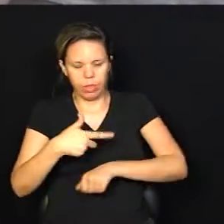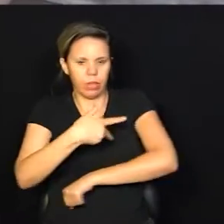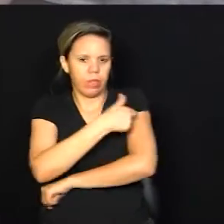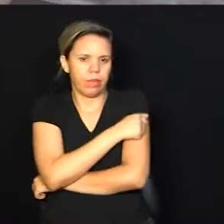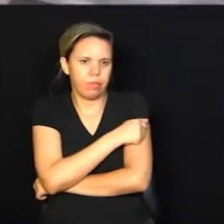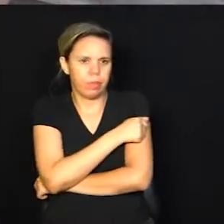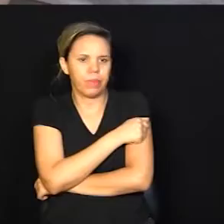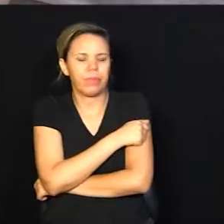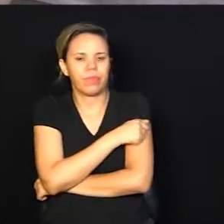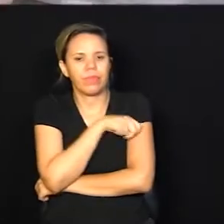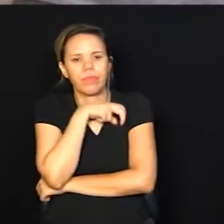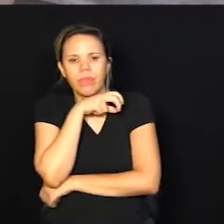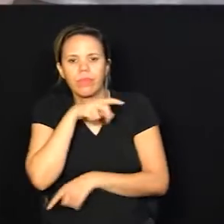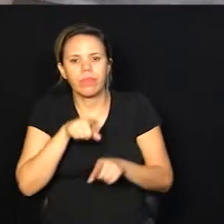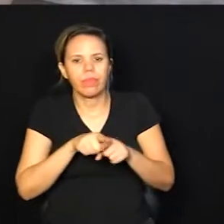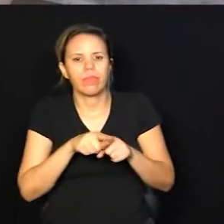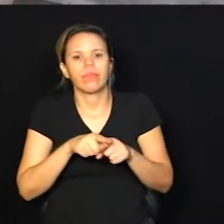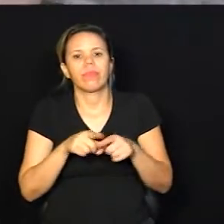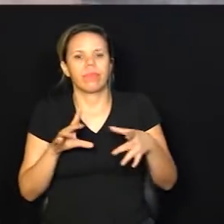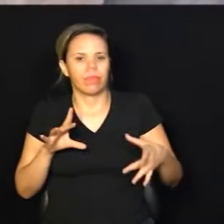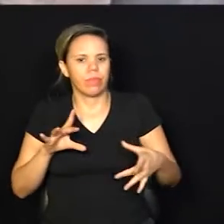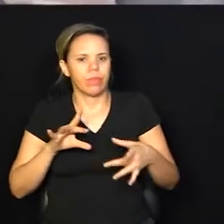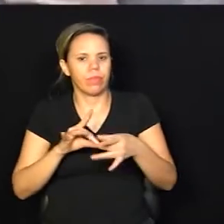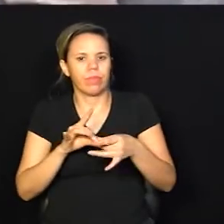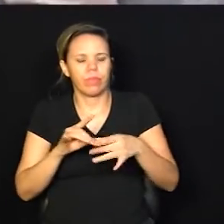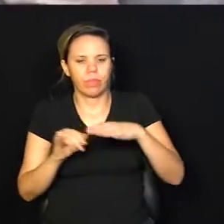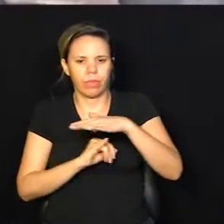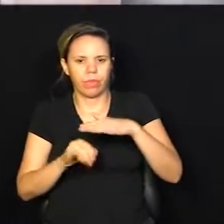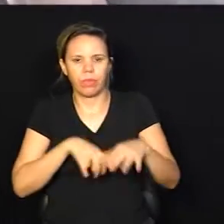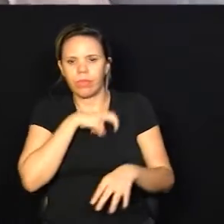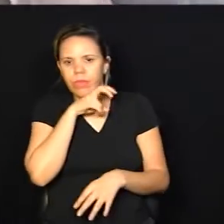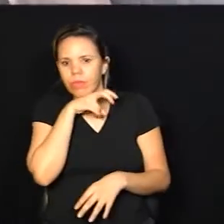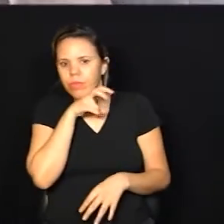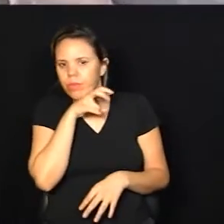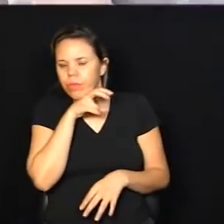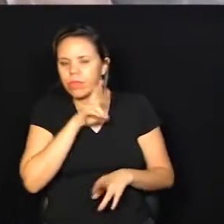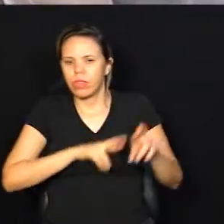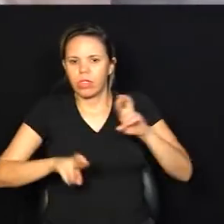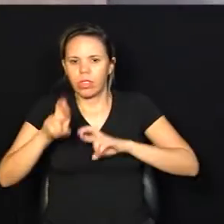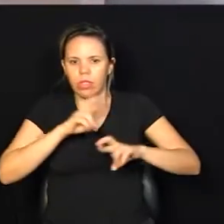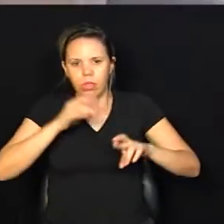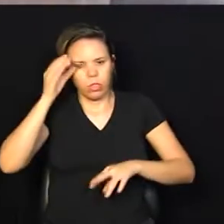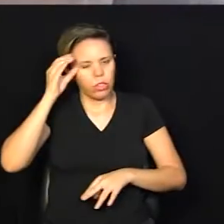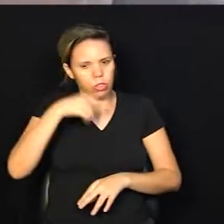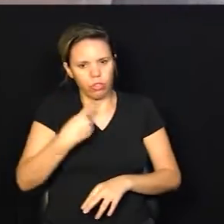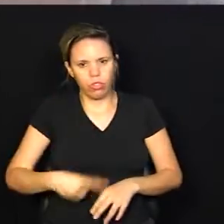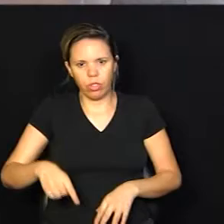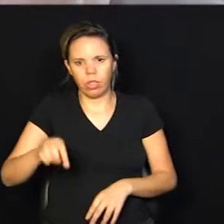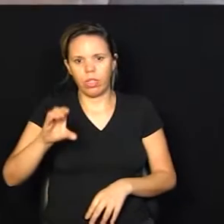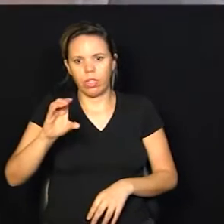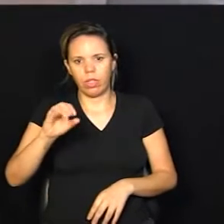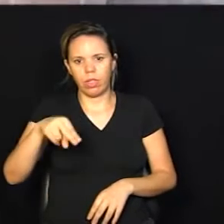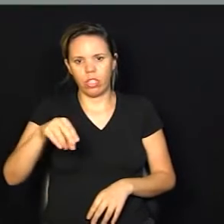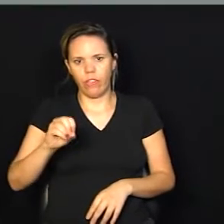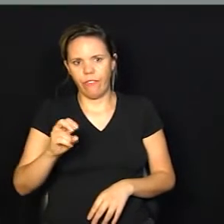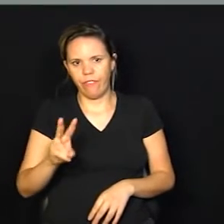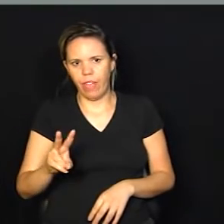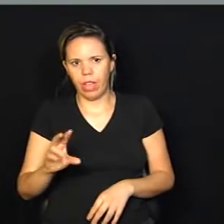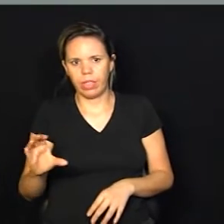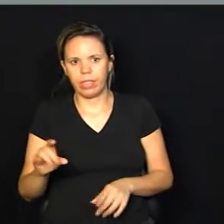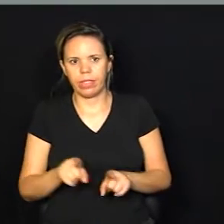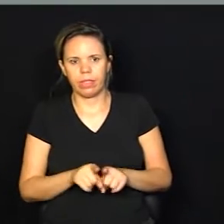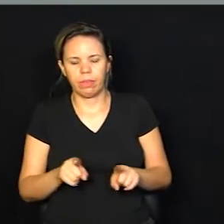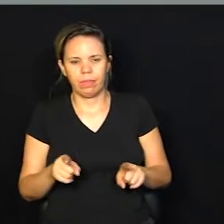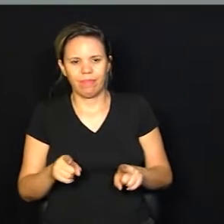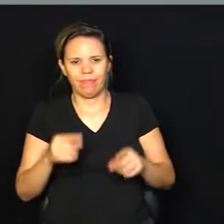a receber a Coronavac, a vacina desenvolvida em parceria pelo Instituto Butantan e o laboratório chinês Sinovac. A